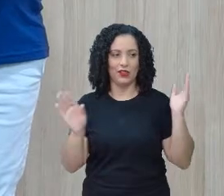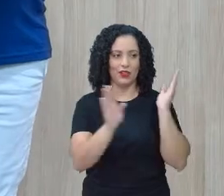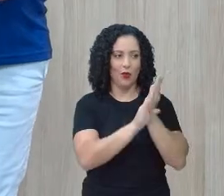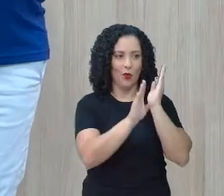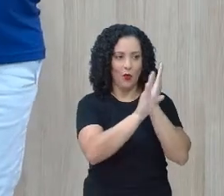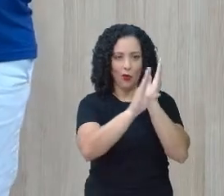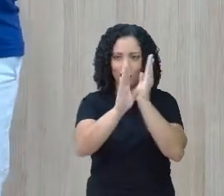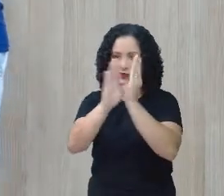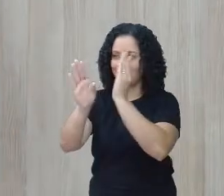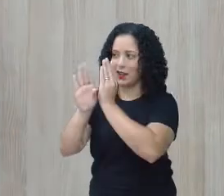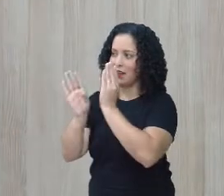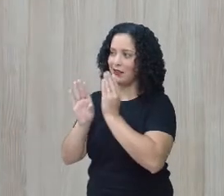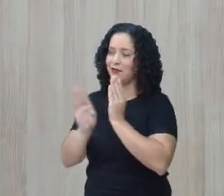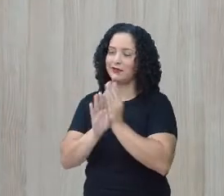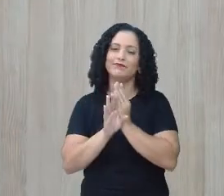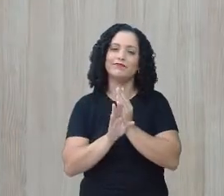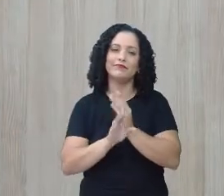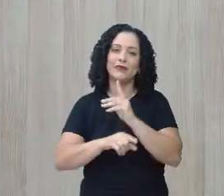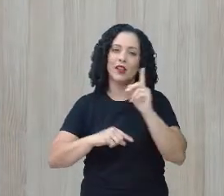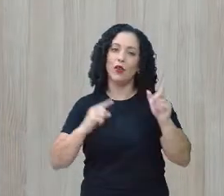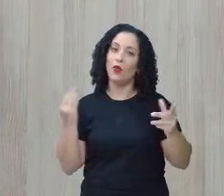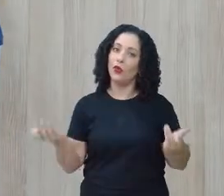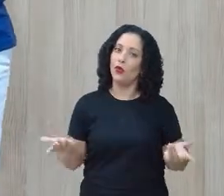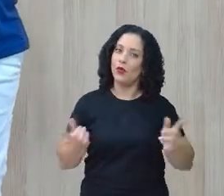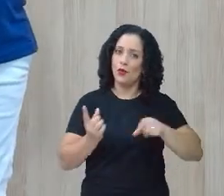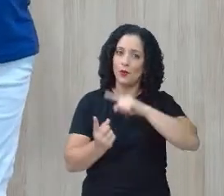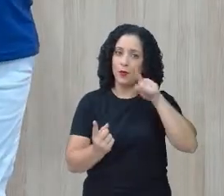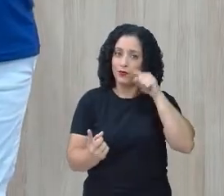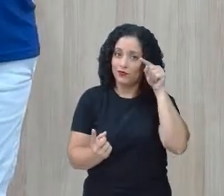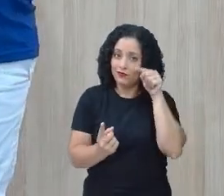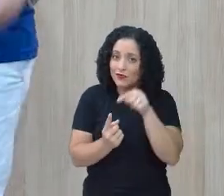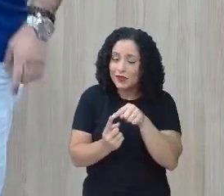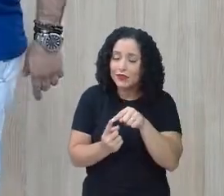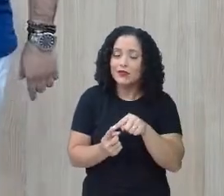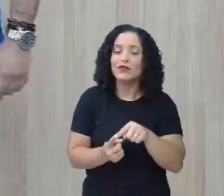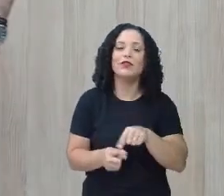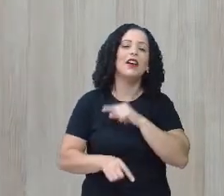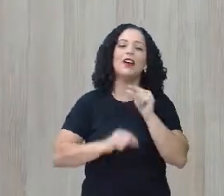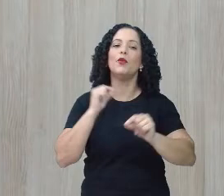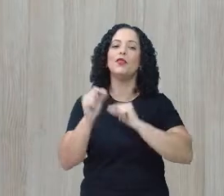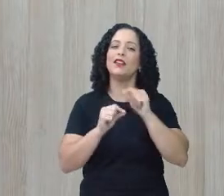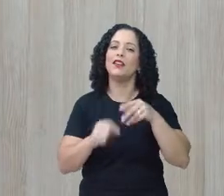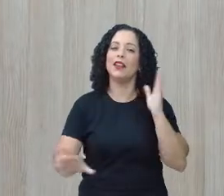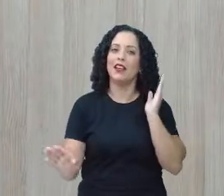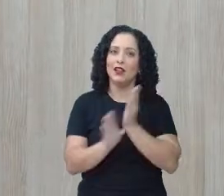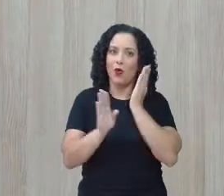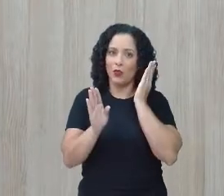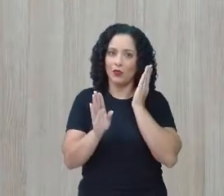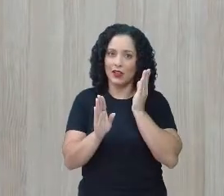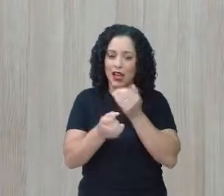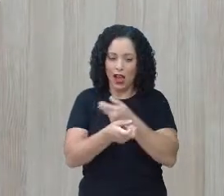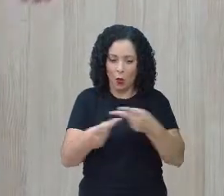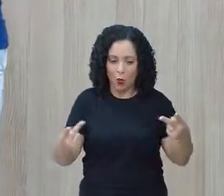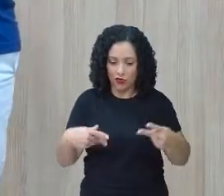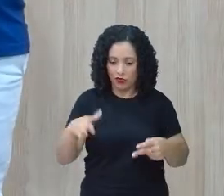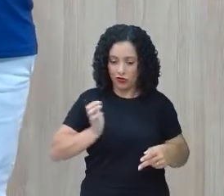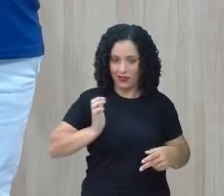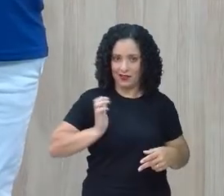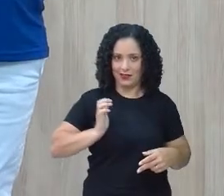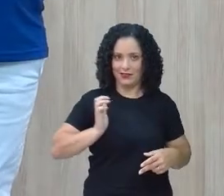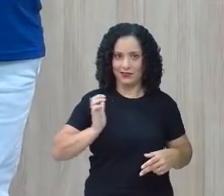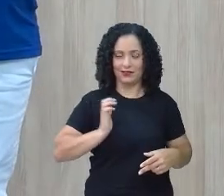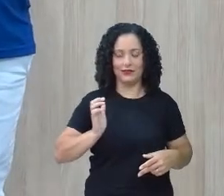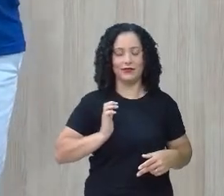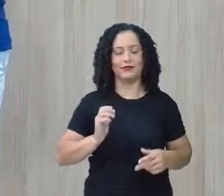fronteiras. Então, o objetivo aí principal seria encontrar aí metais preciosos.